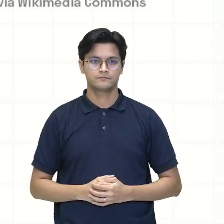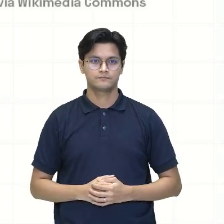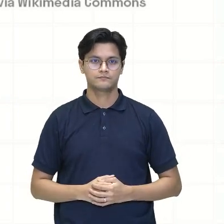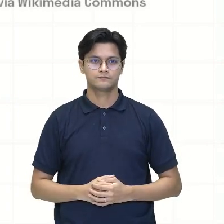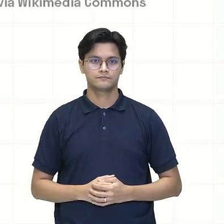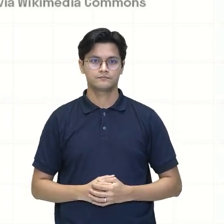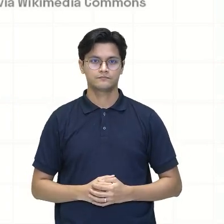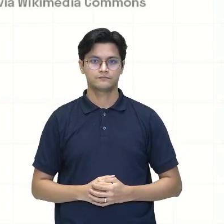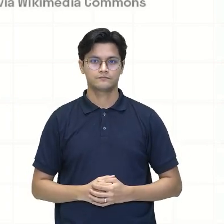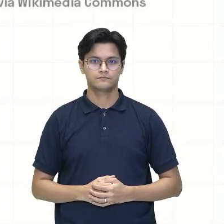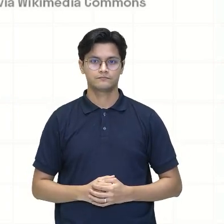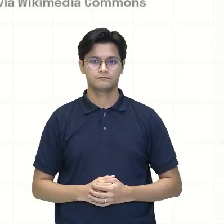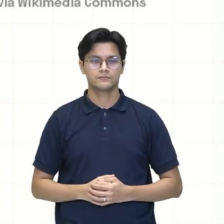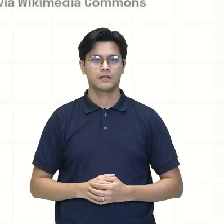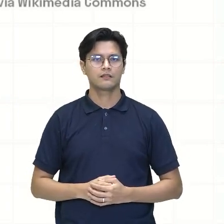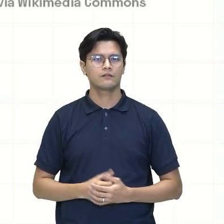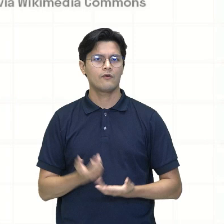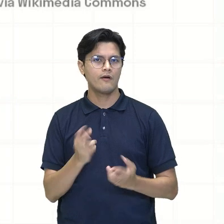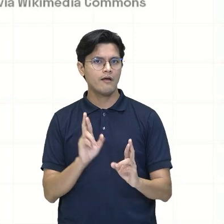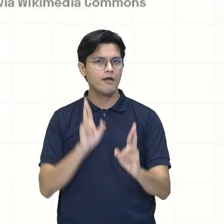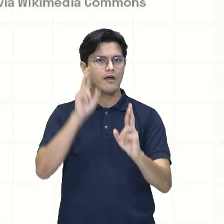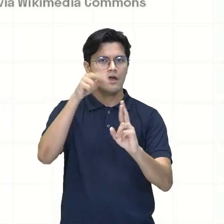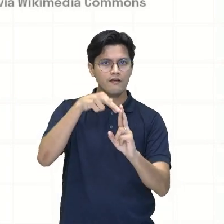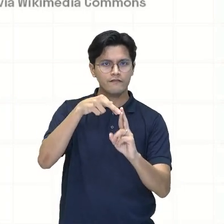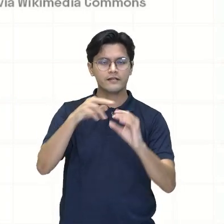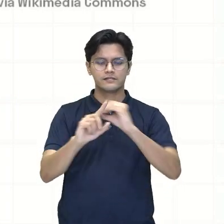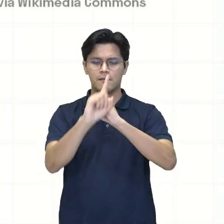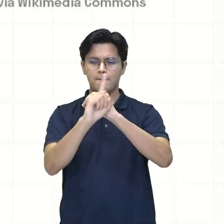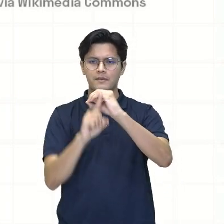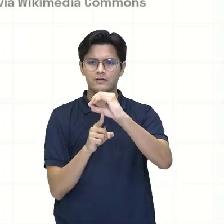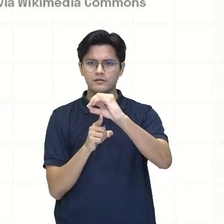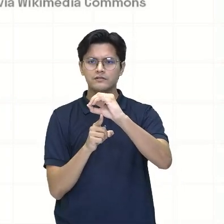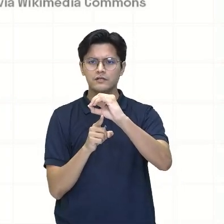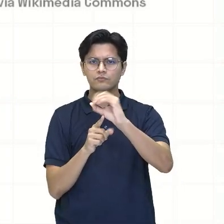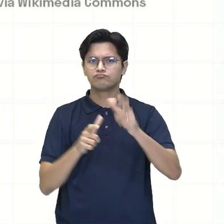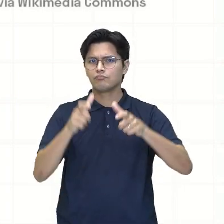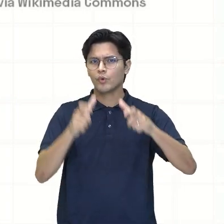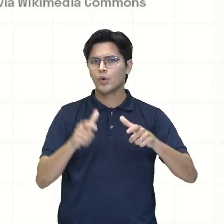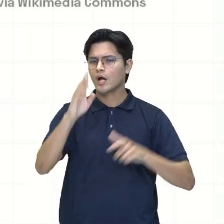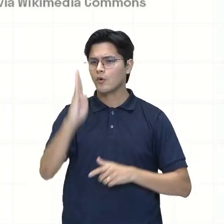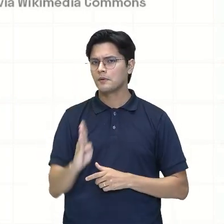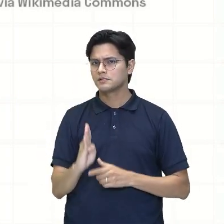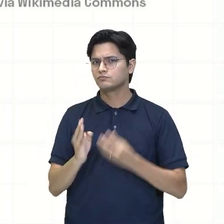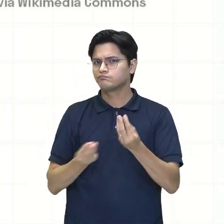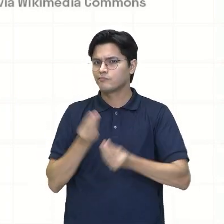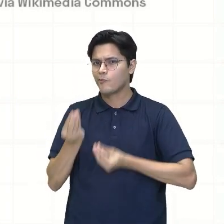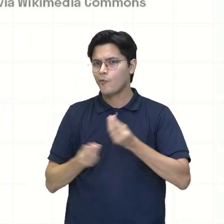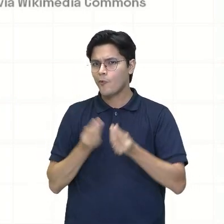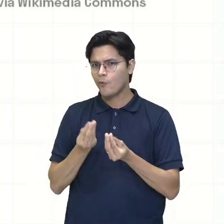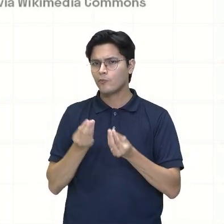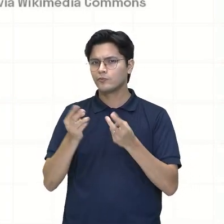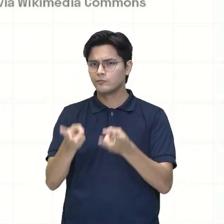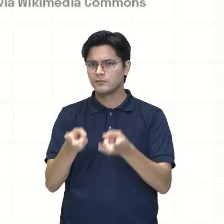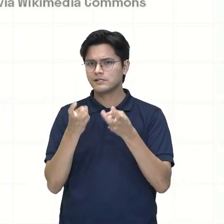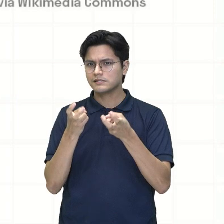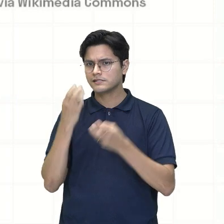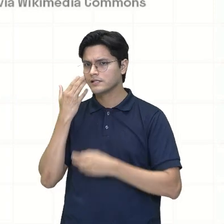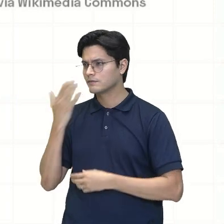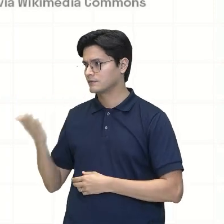o meridiano de Greenwich, onde a gente observa aqui, né, que o território brasileiro ele